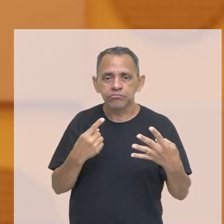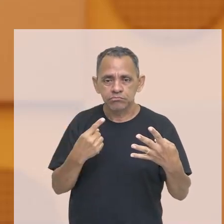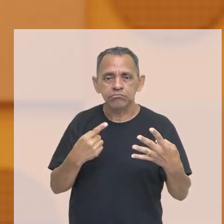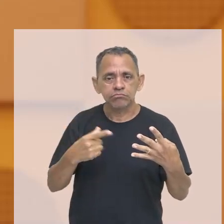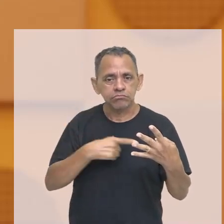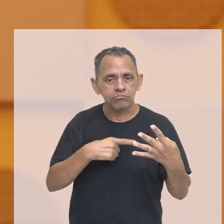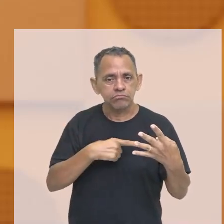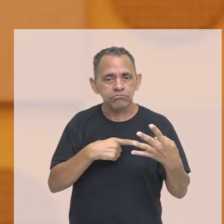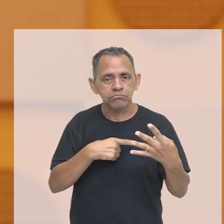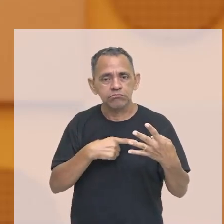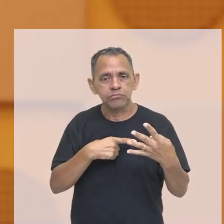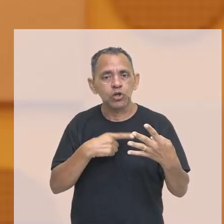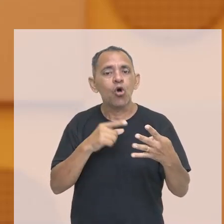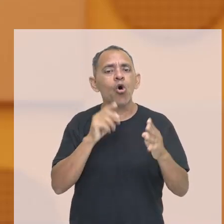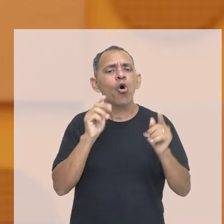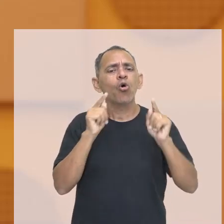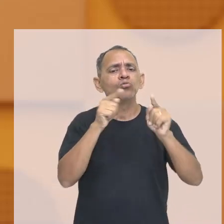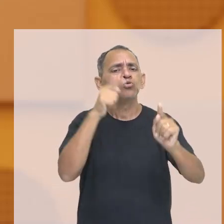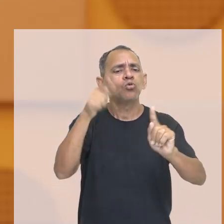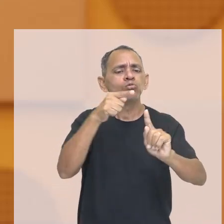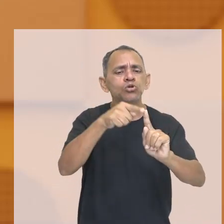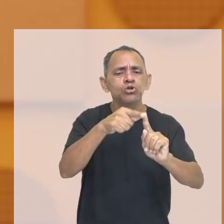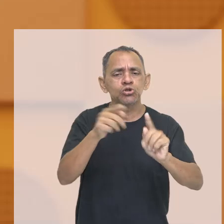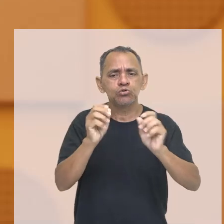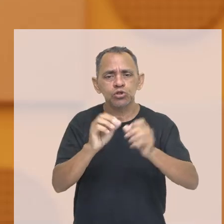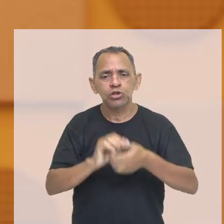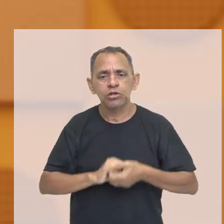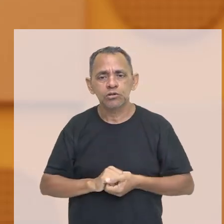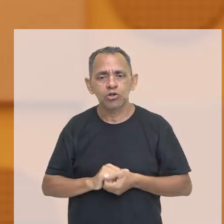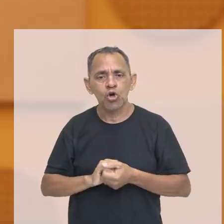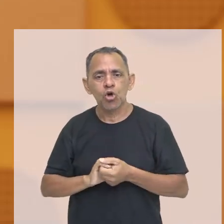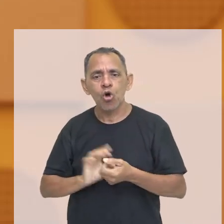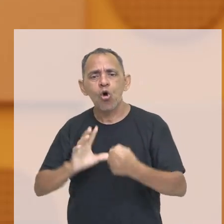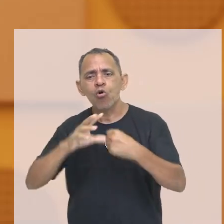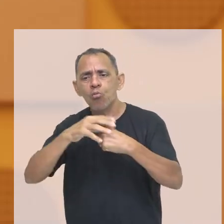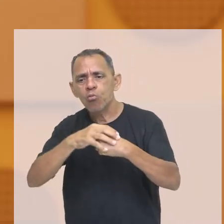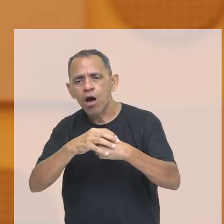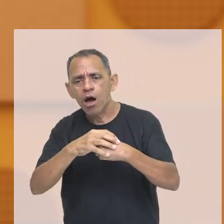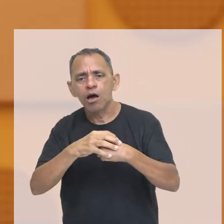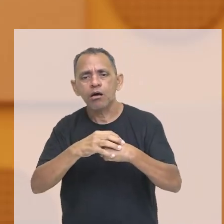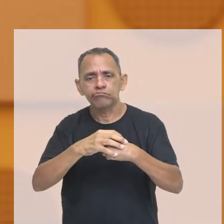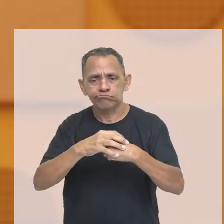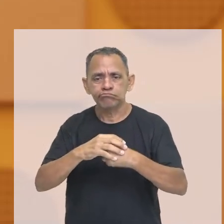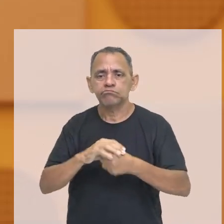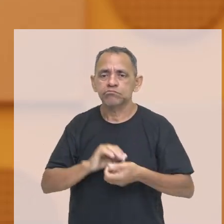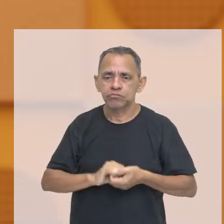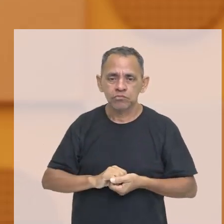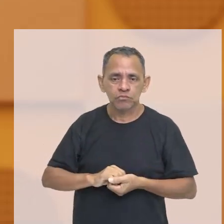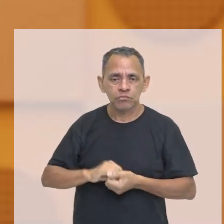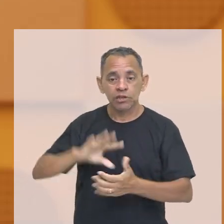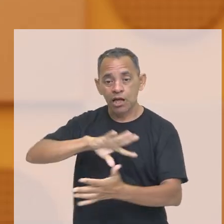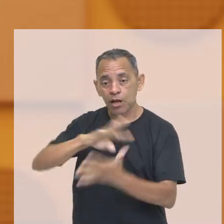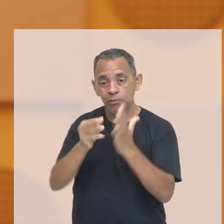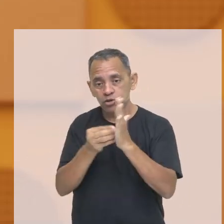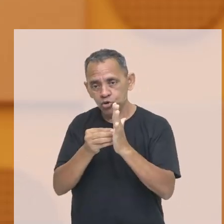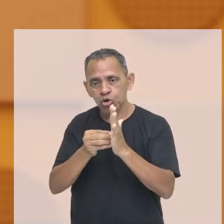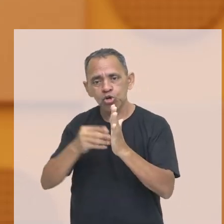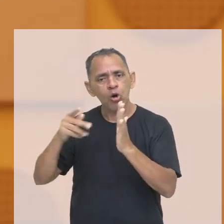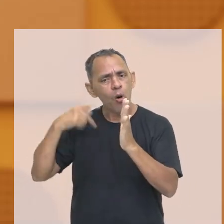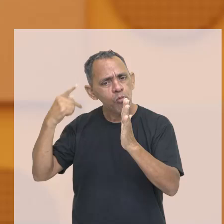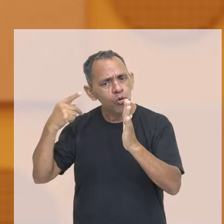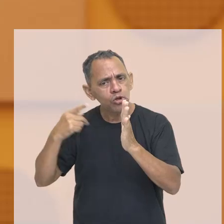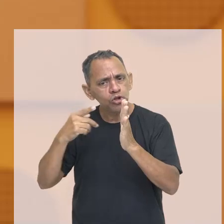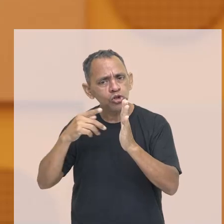ocupar o espaço. Nesse momento, a gente vai ver uma política voltada para a ocupação da Amazônia, uma política